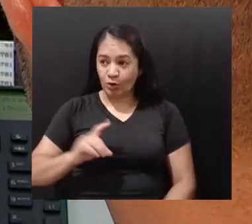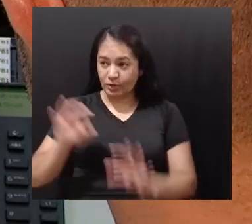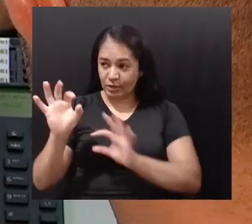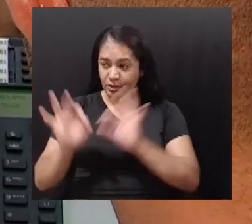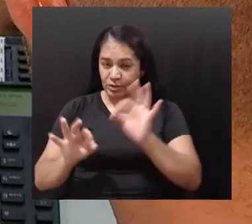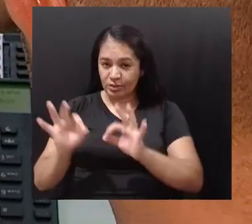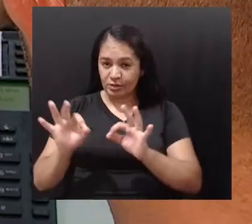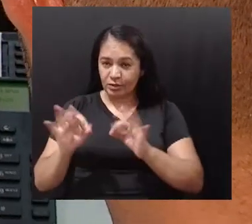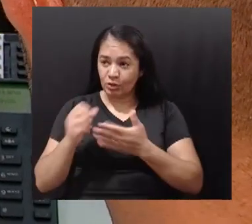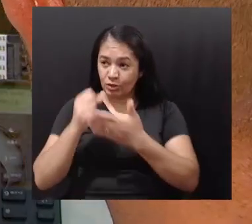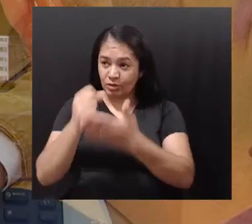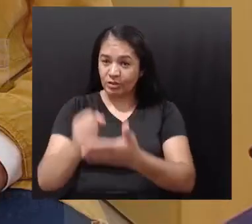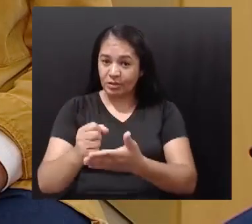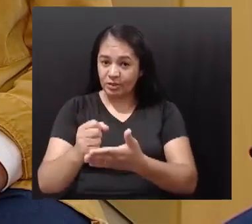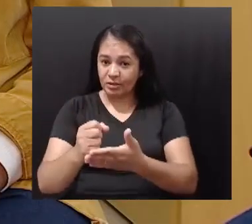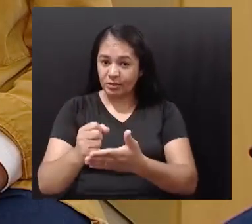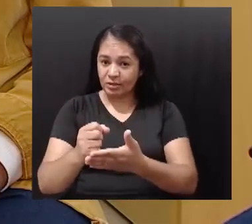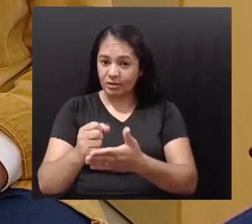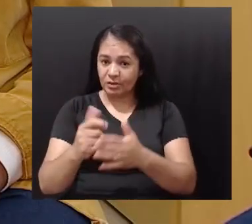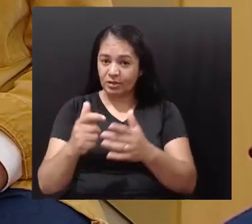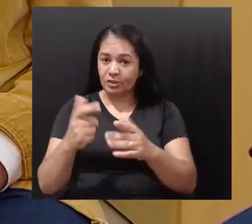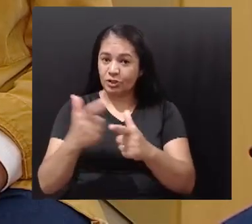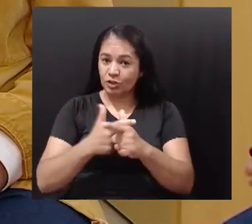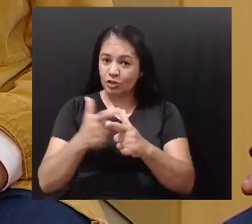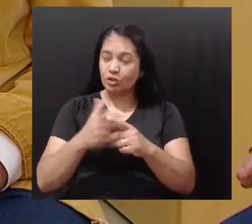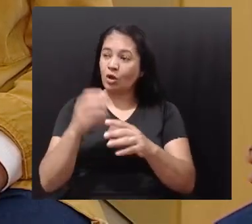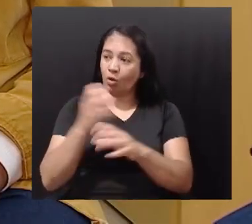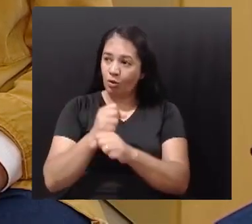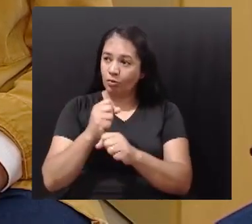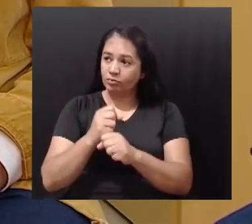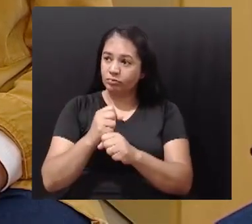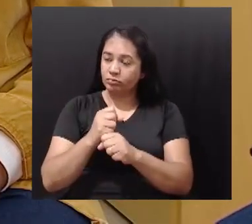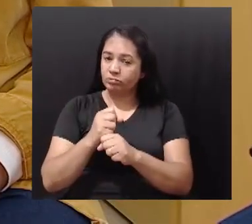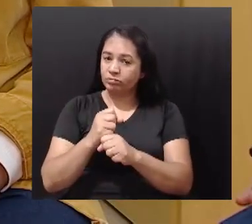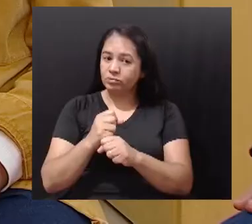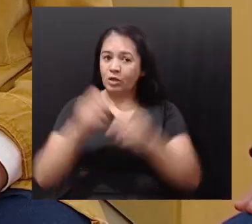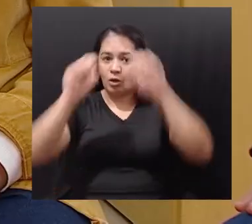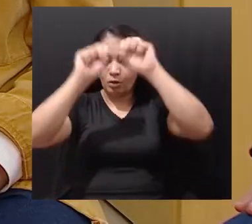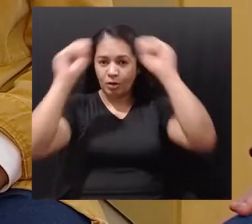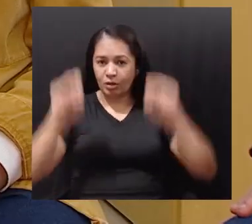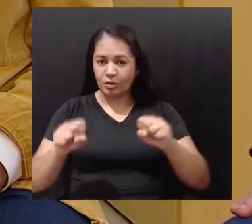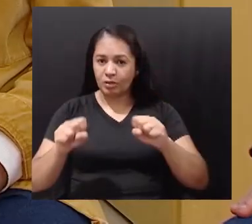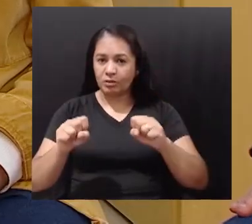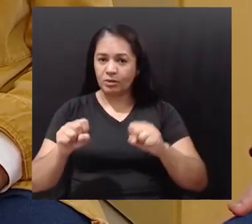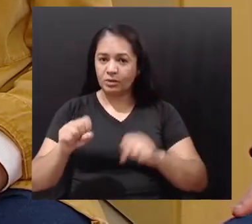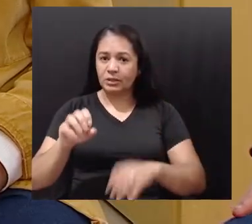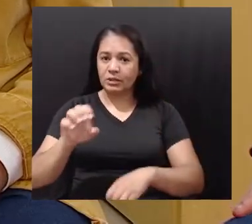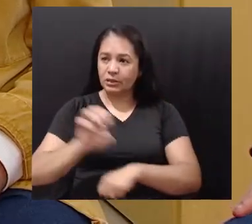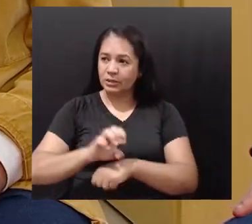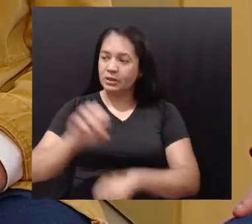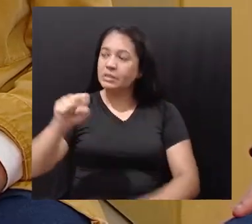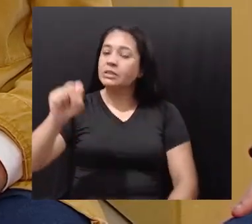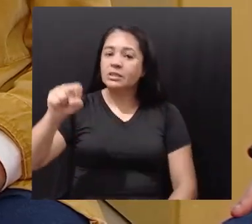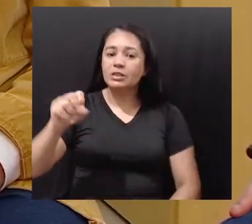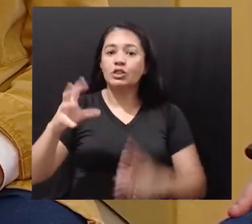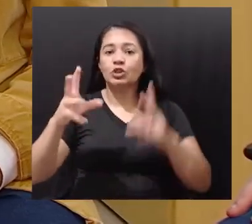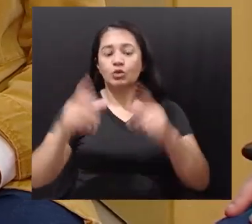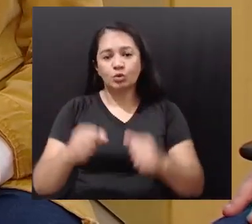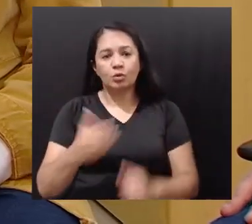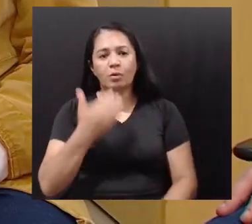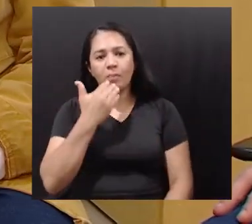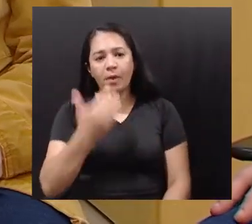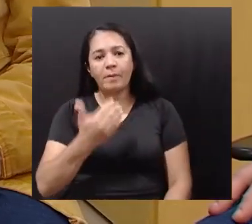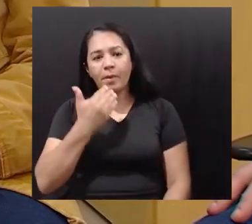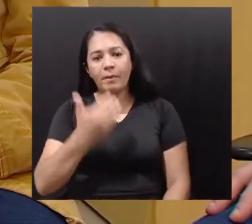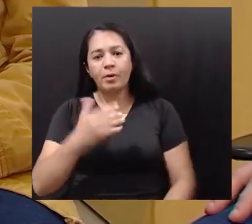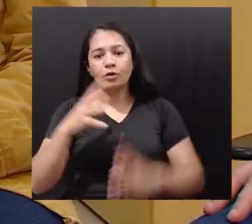encaminhamento das prestações anuais de contas e diligências ao Tribunal de Contas do Estado? Exato. Todas as solicitações que o Tribunal